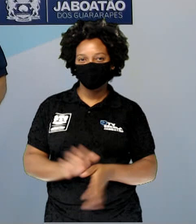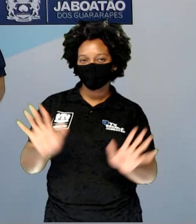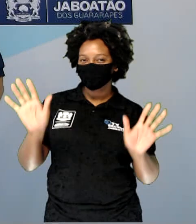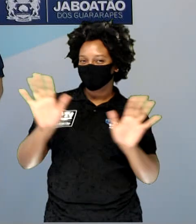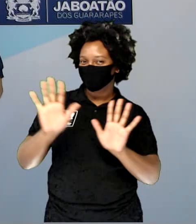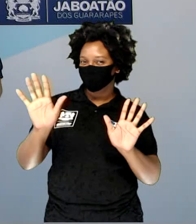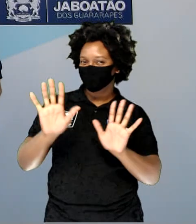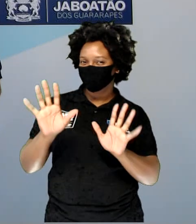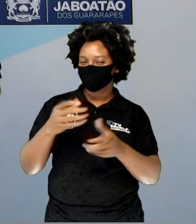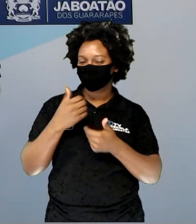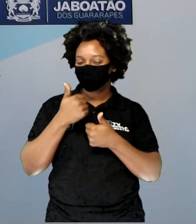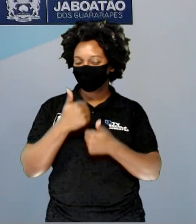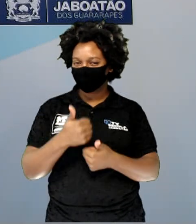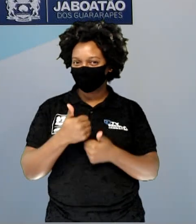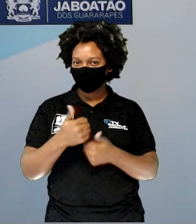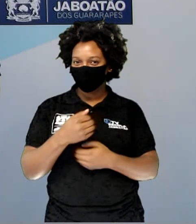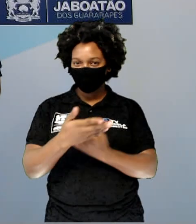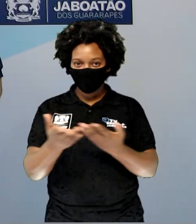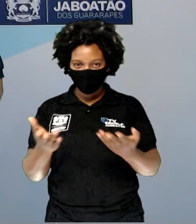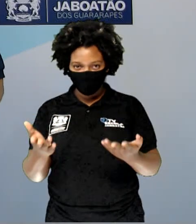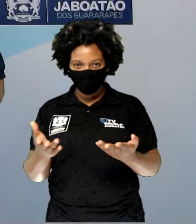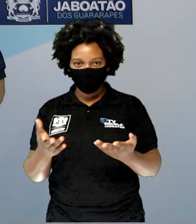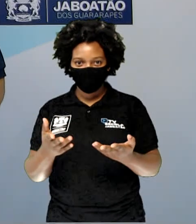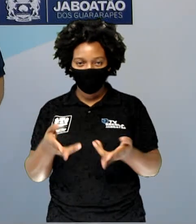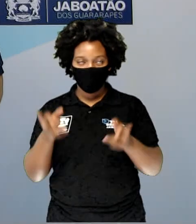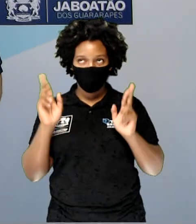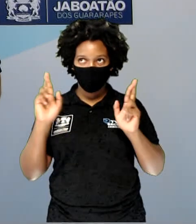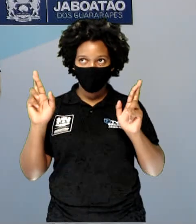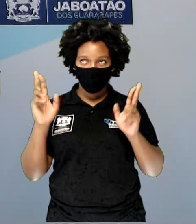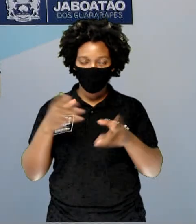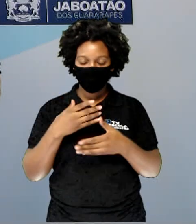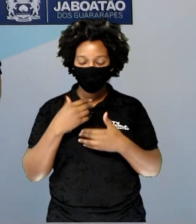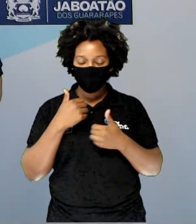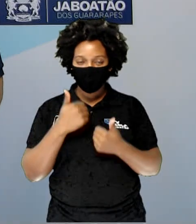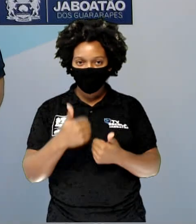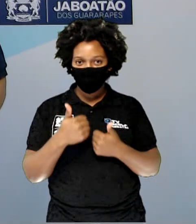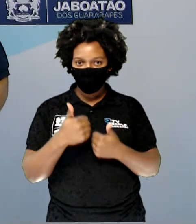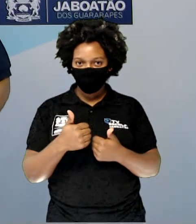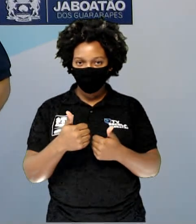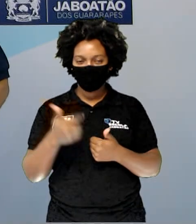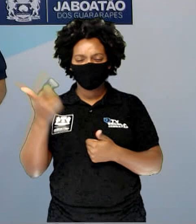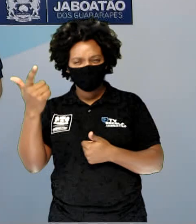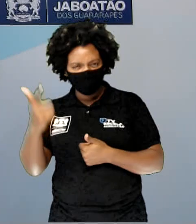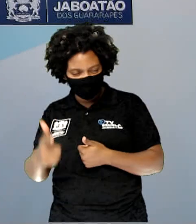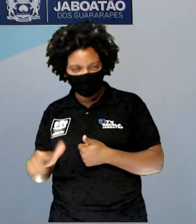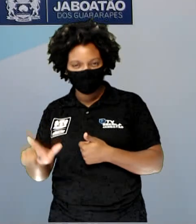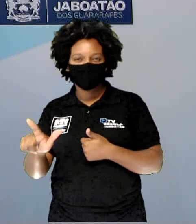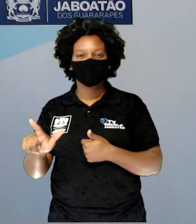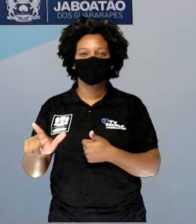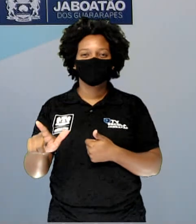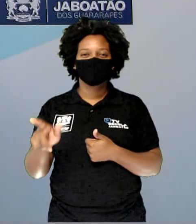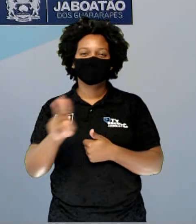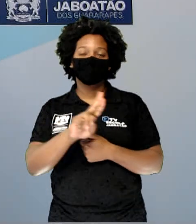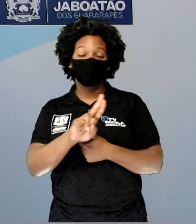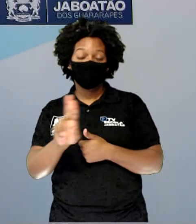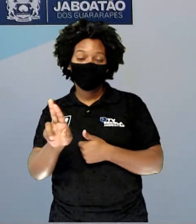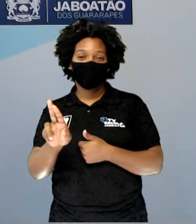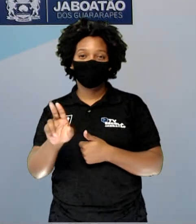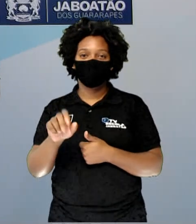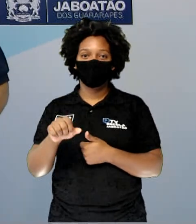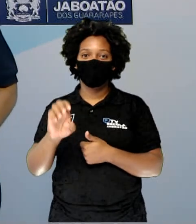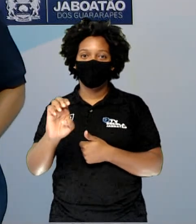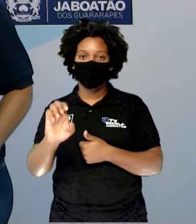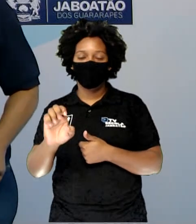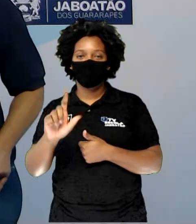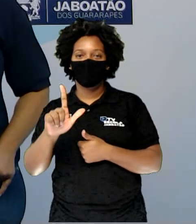Olá, gente, tudo bem com vocês? Espero que todos estejam bem. Mais uma vez aqui com vocês. Meu nome é Elizabeth Milé,